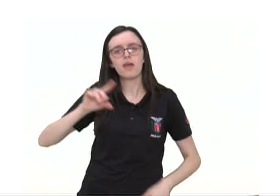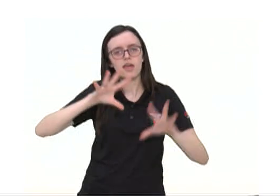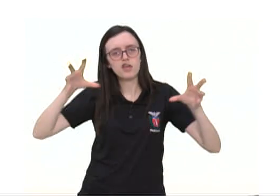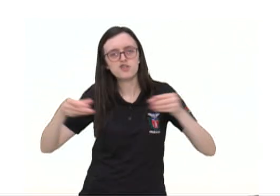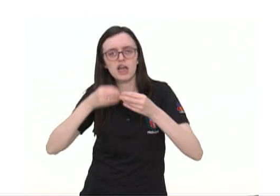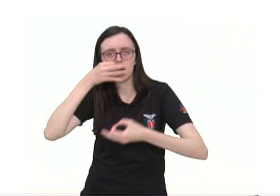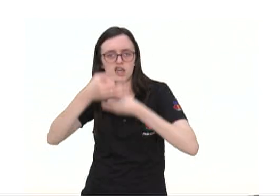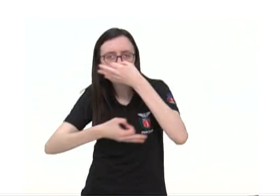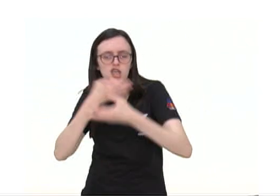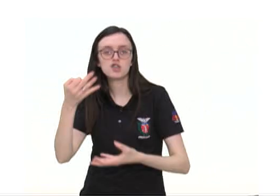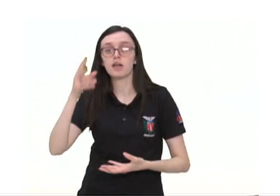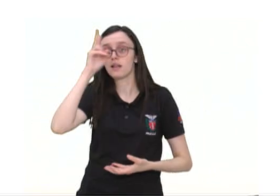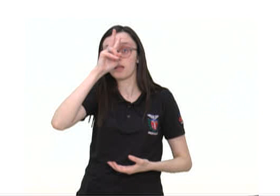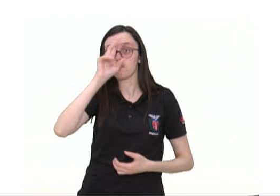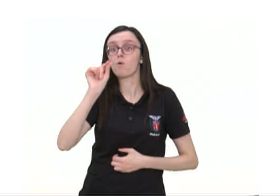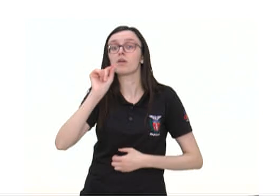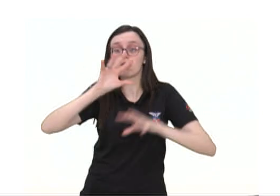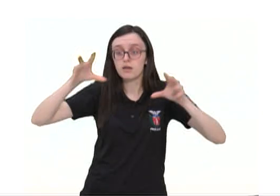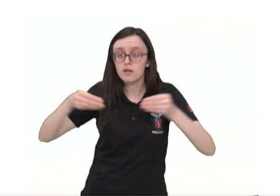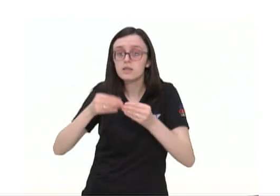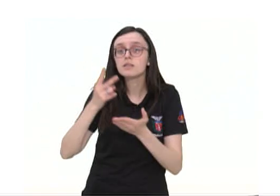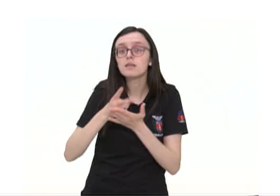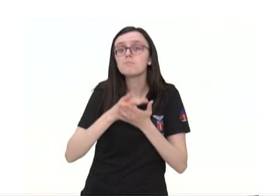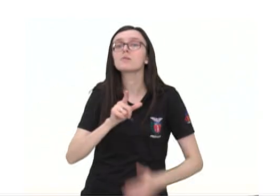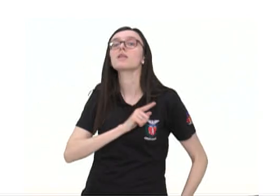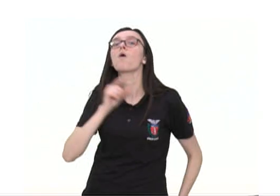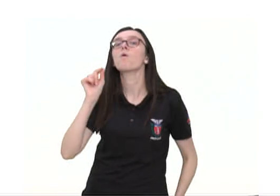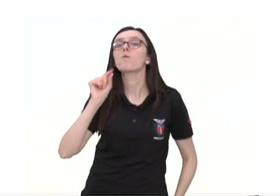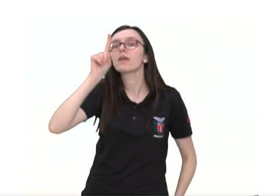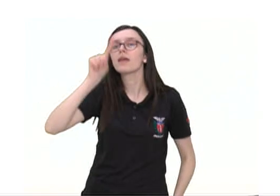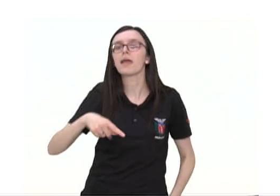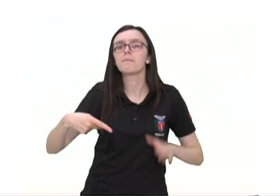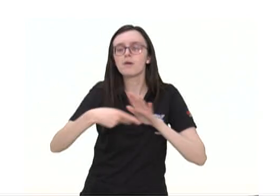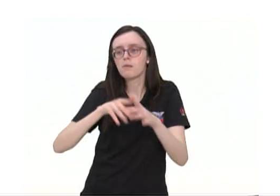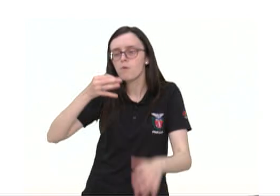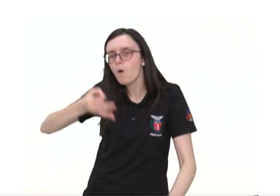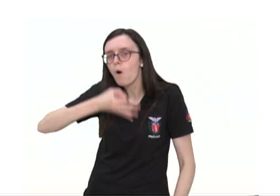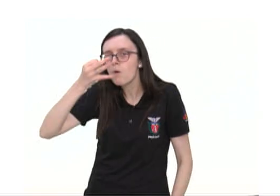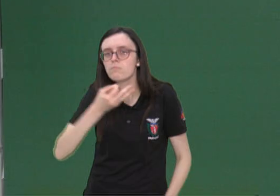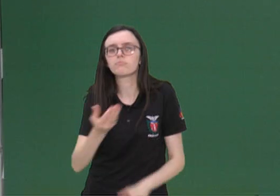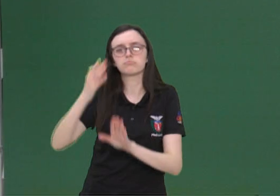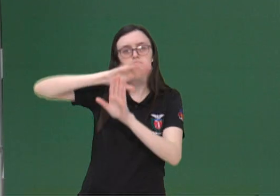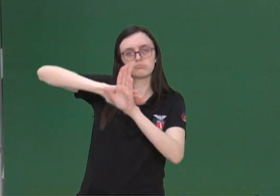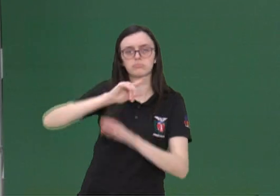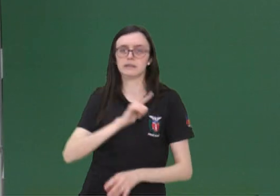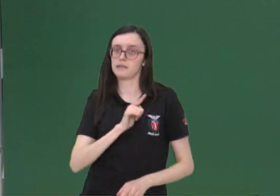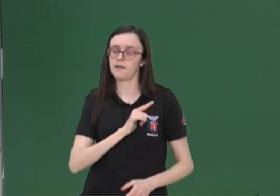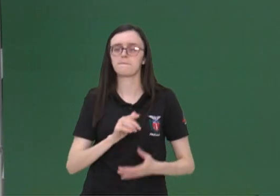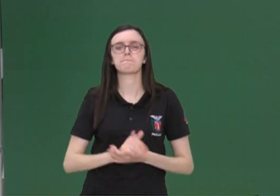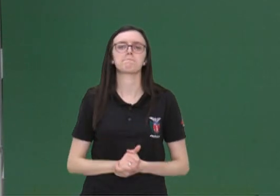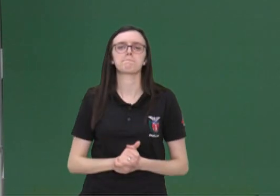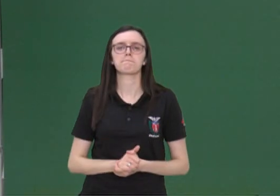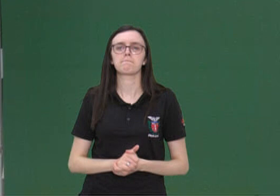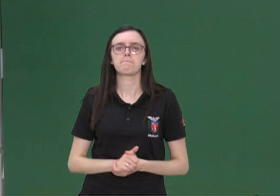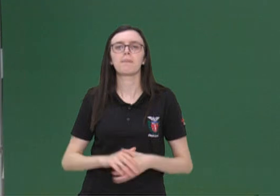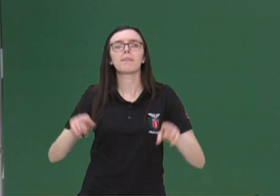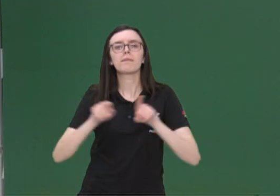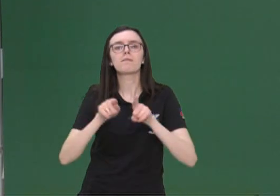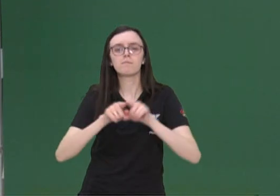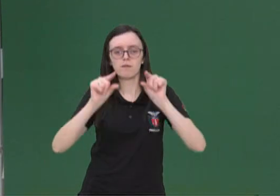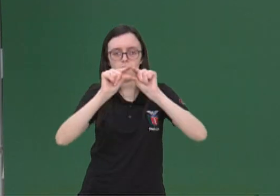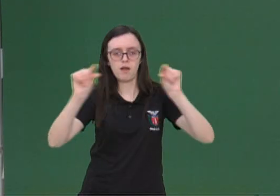resenha crítica, lembrar que tem sempre lá a questão, né, da opinião por trás, tá? E a